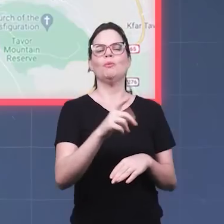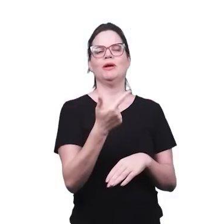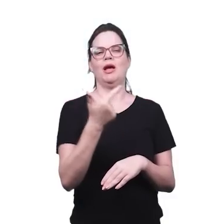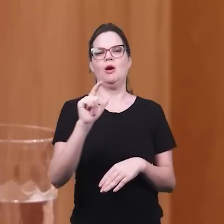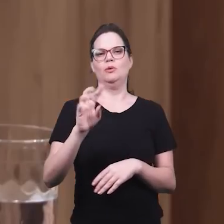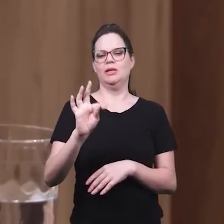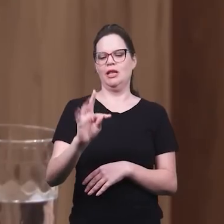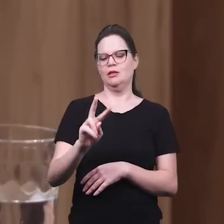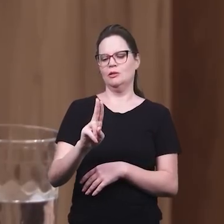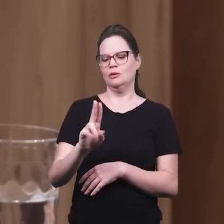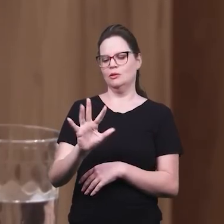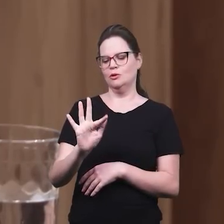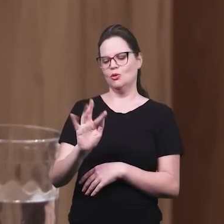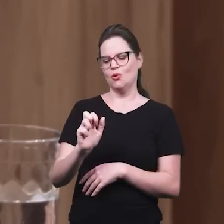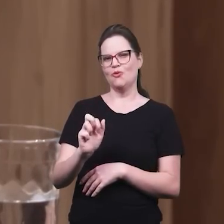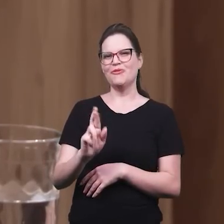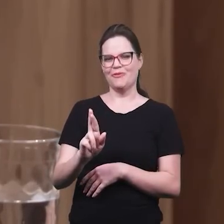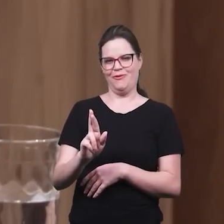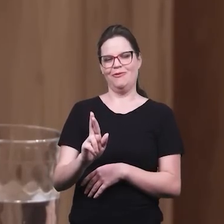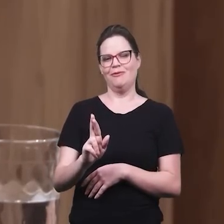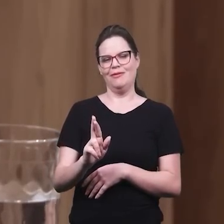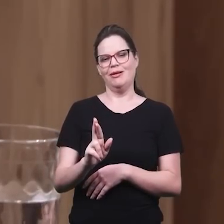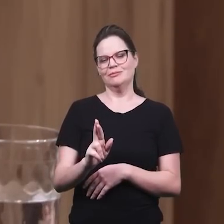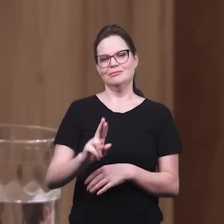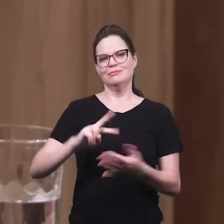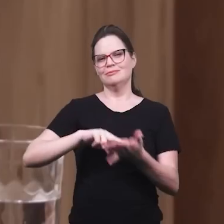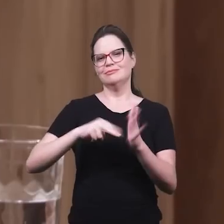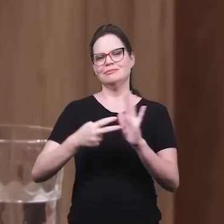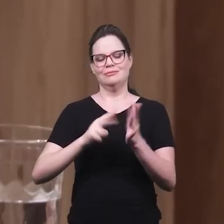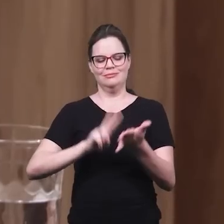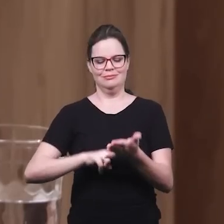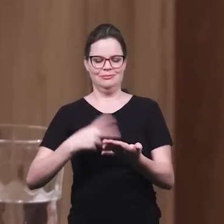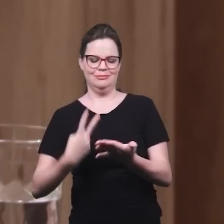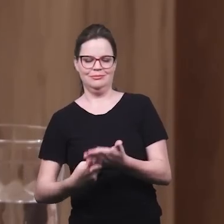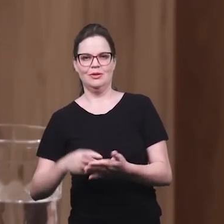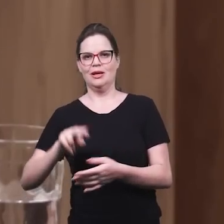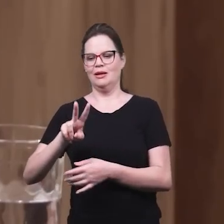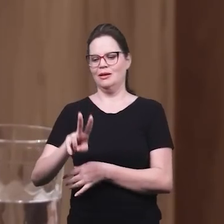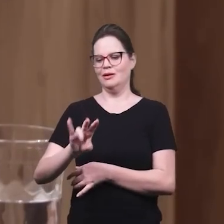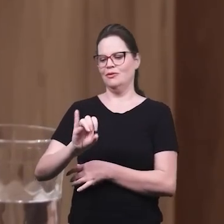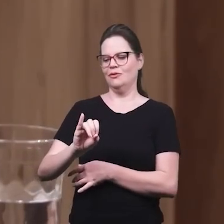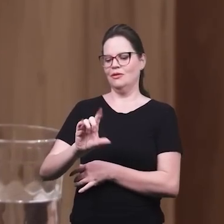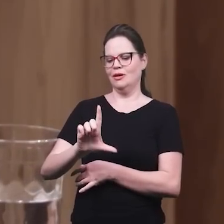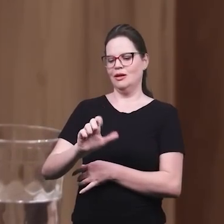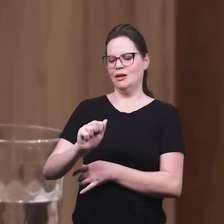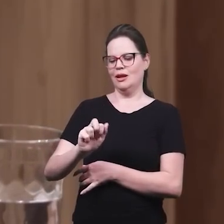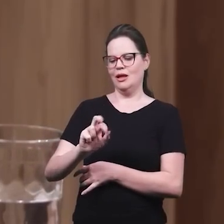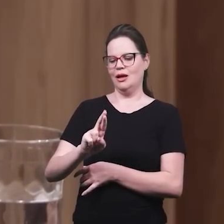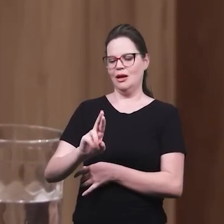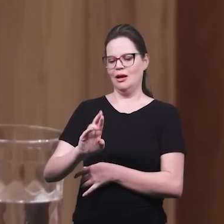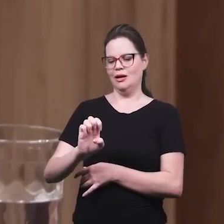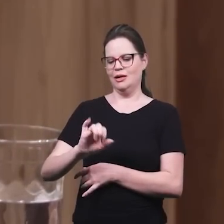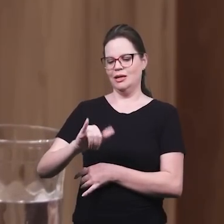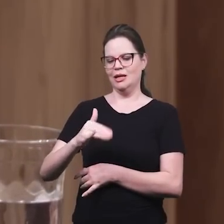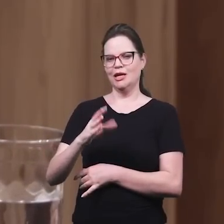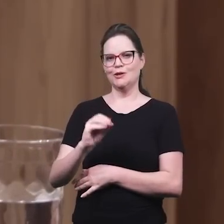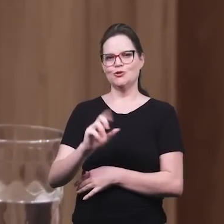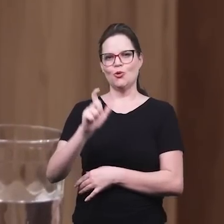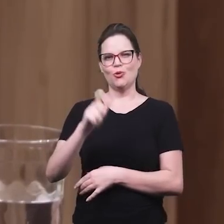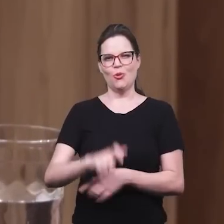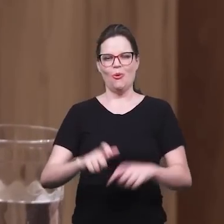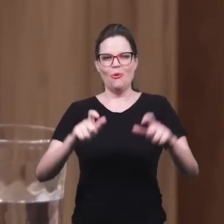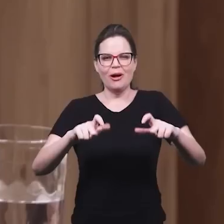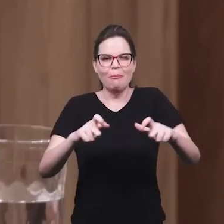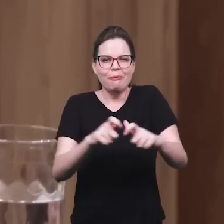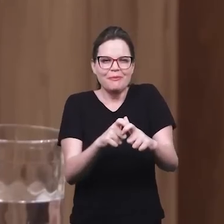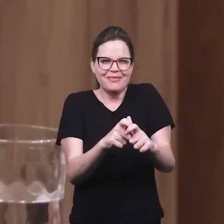vilarejo. Então, hoje em dia, ela é conhecida como o vilarejo de Caná. Muito